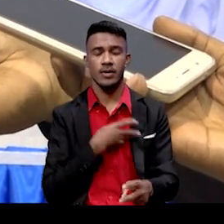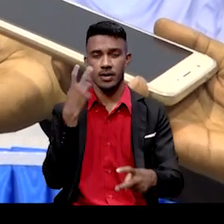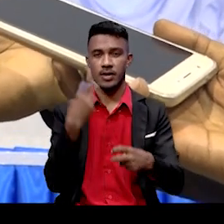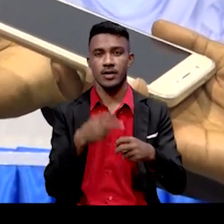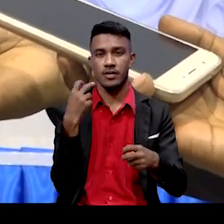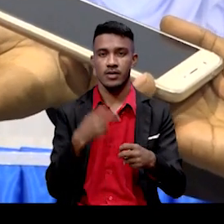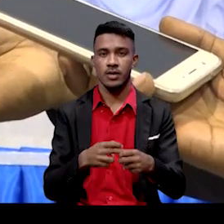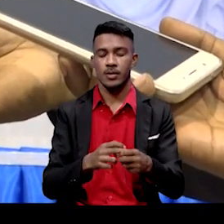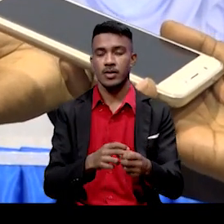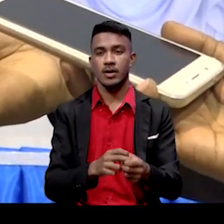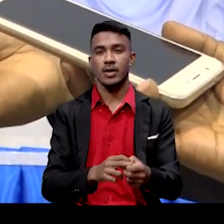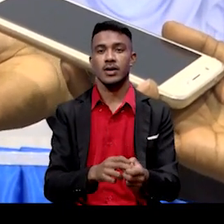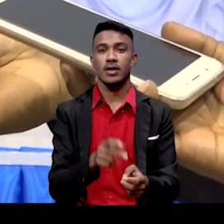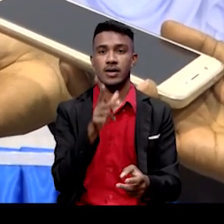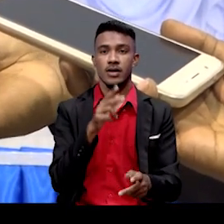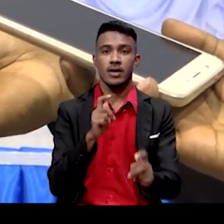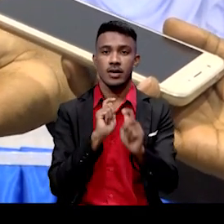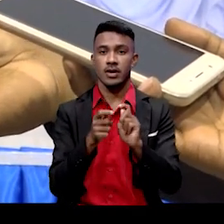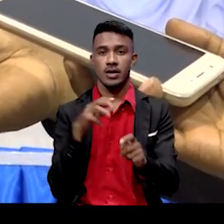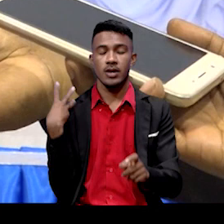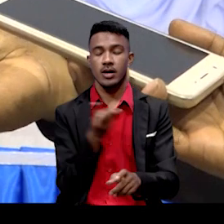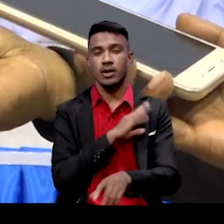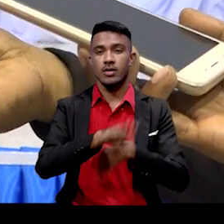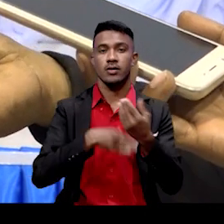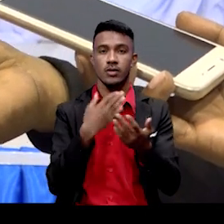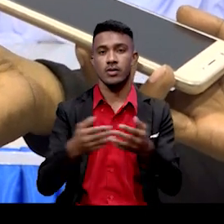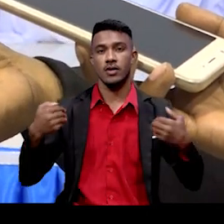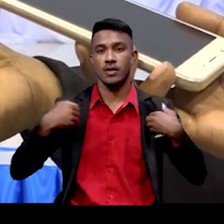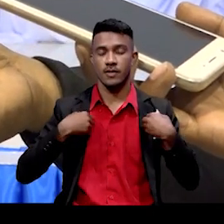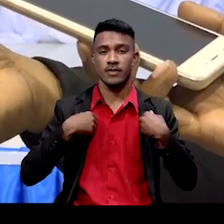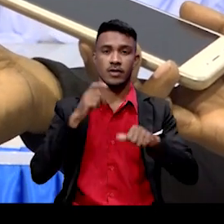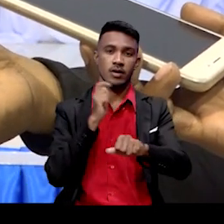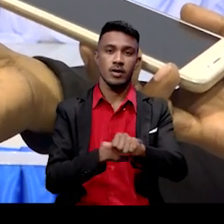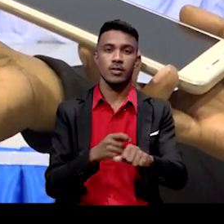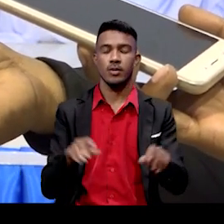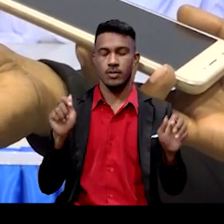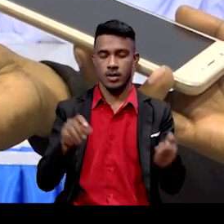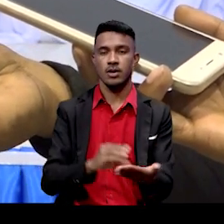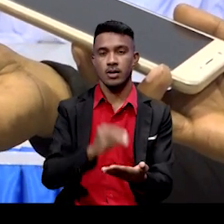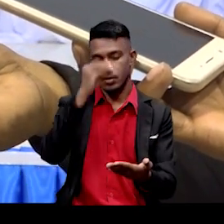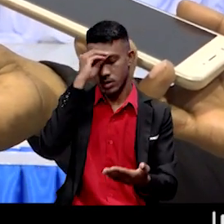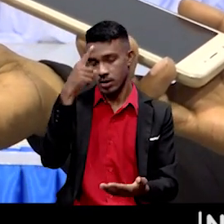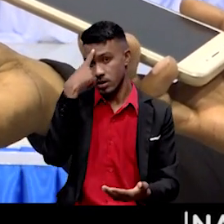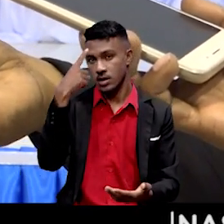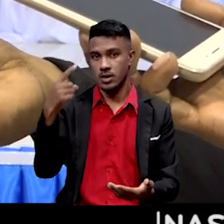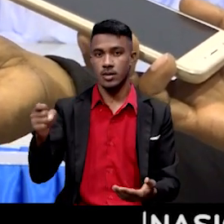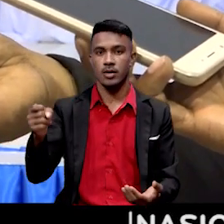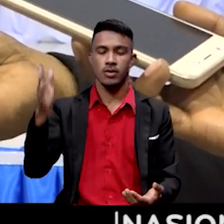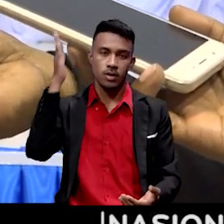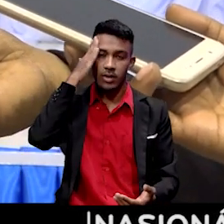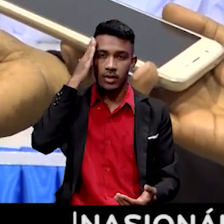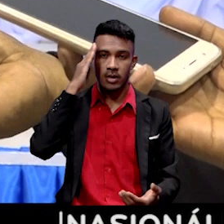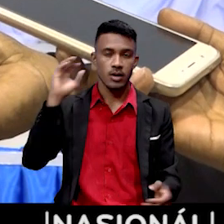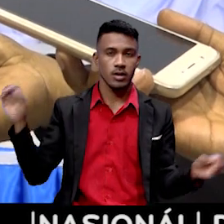gramática, nem bem a mão e a tua voto, e já não falta um tempo, uma oportunidade, a tua aprende. Está para ter conhecimento, né? Nem nunca